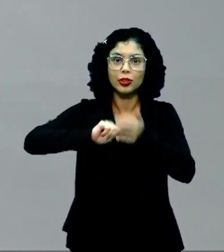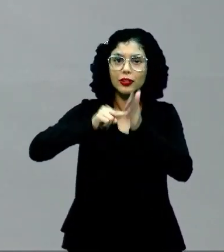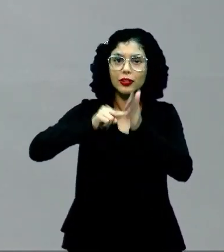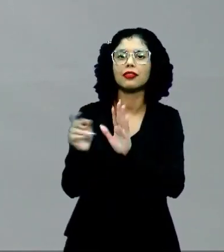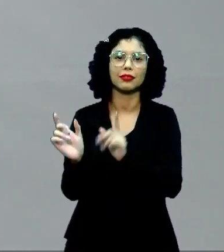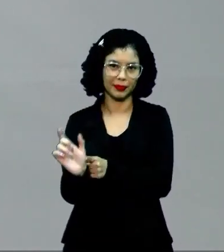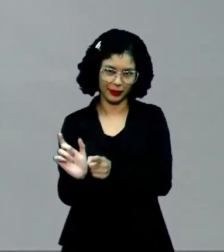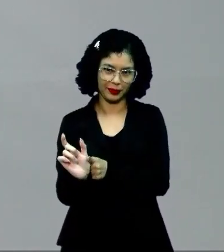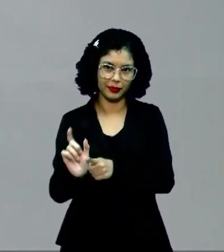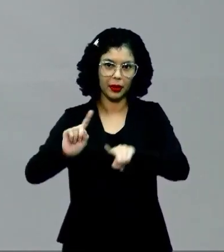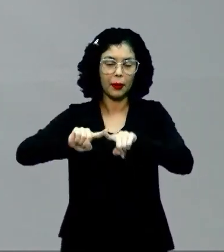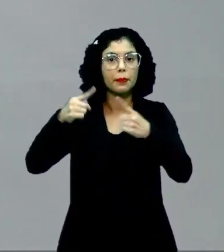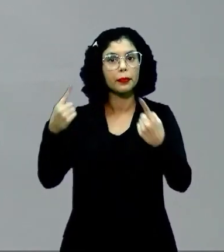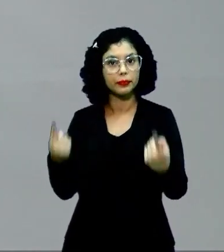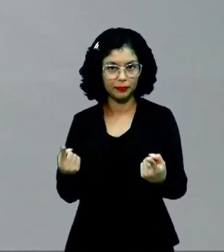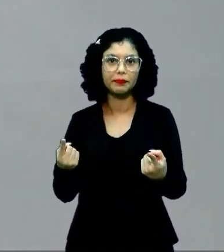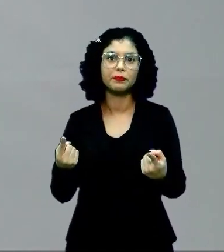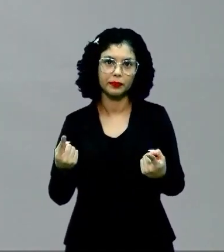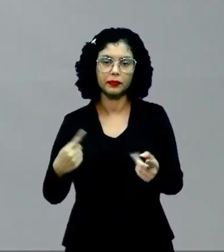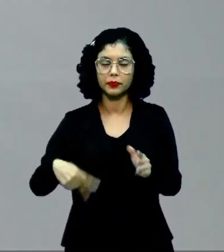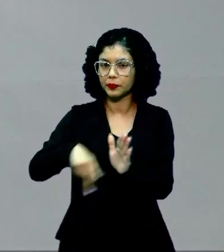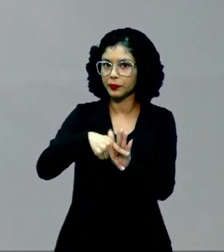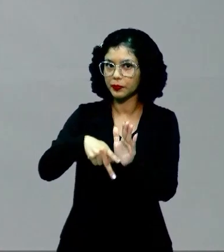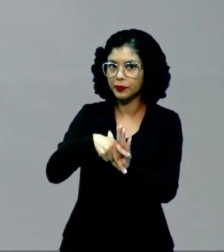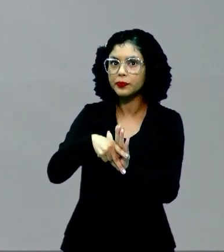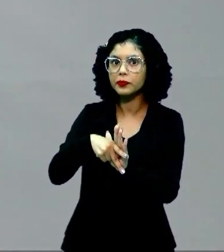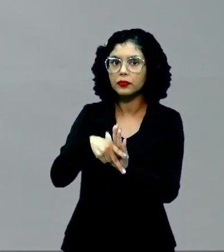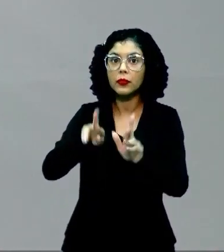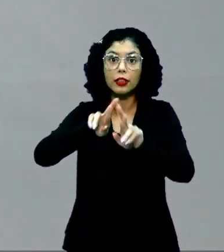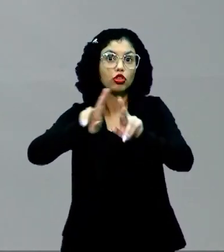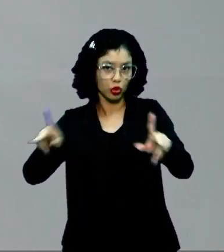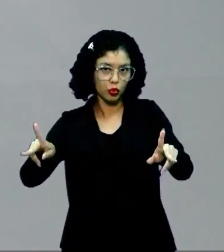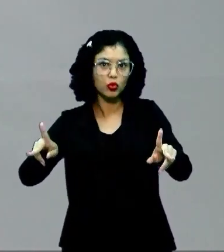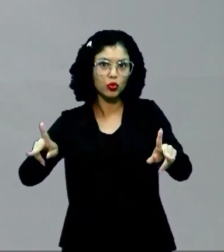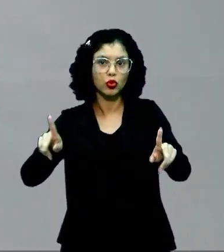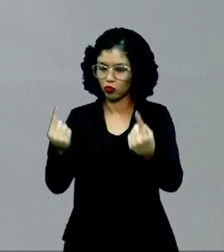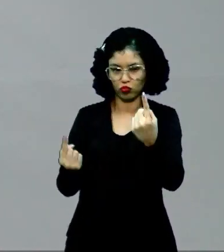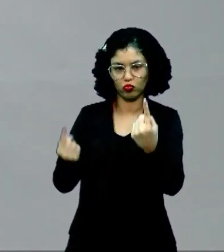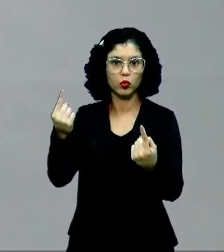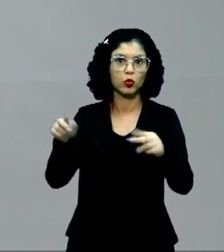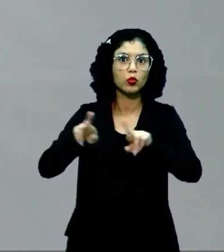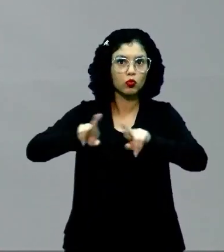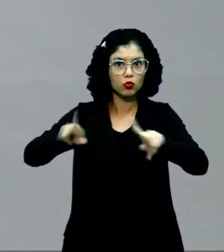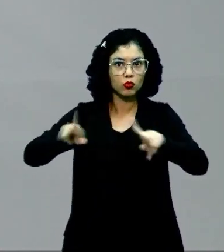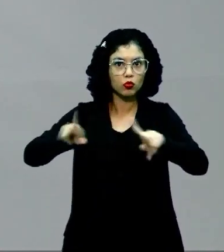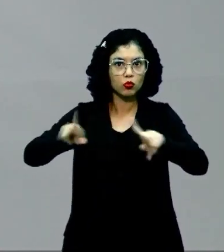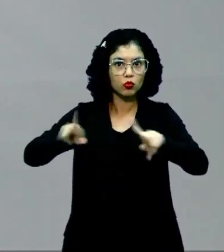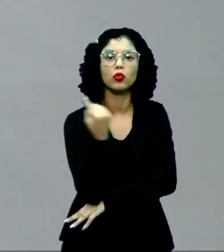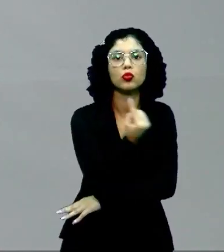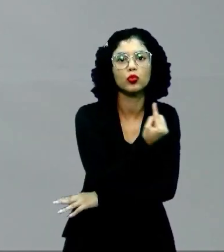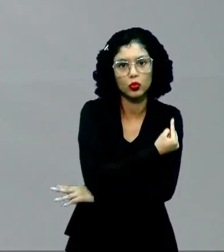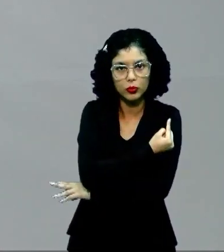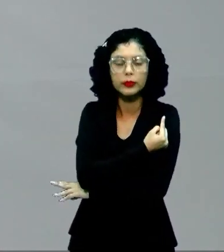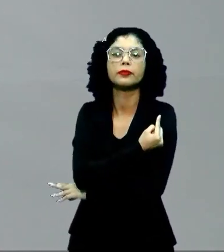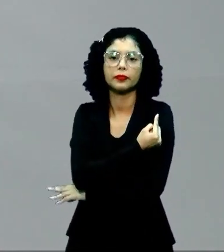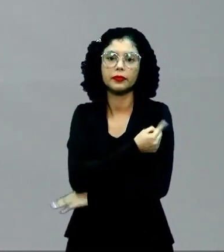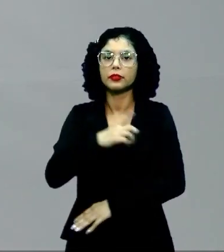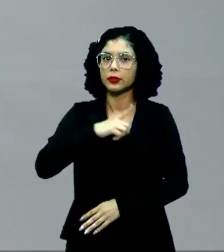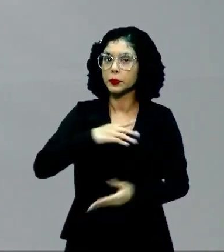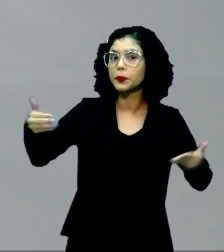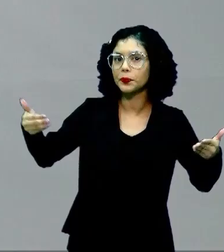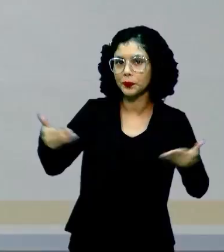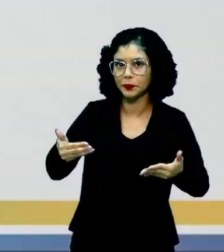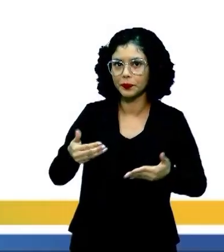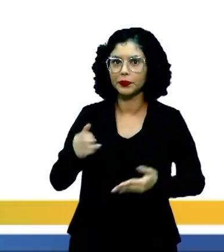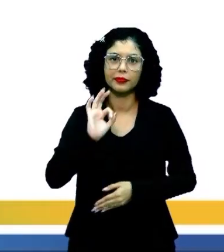decodificar. E é exatamente essa diferenciação que nós vamos ter nesse